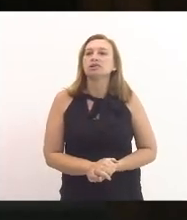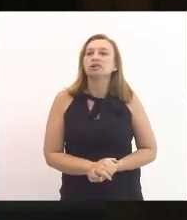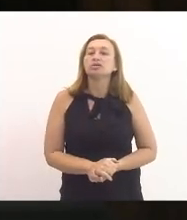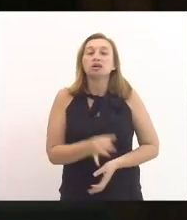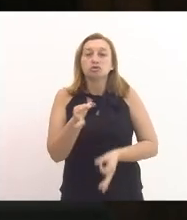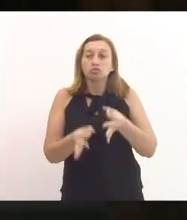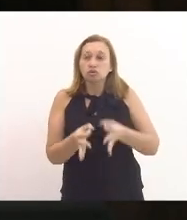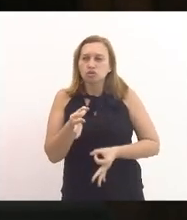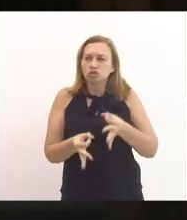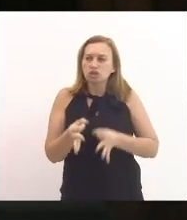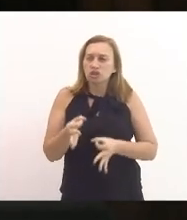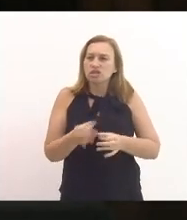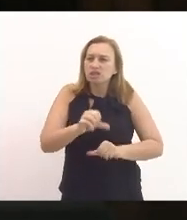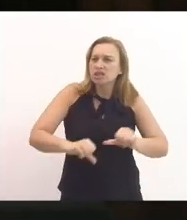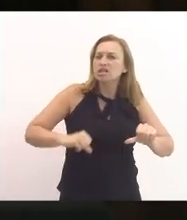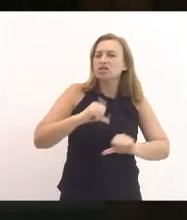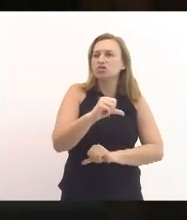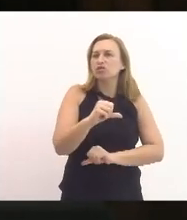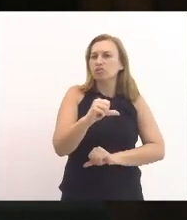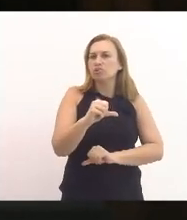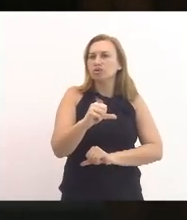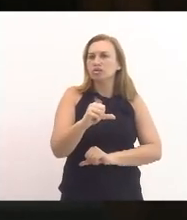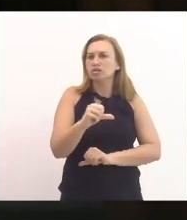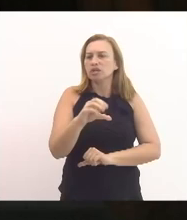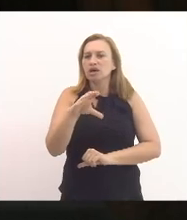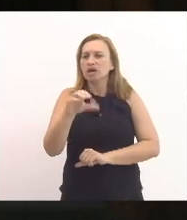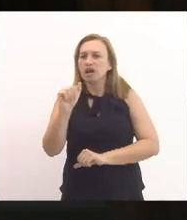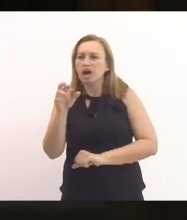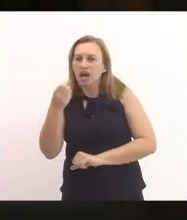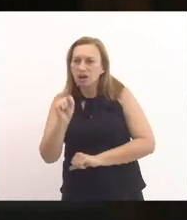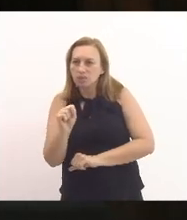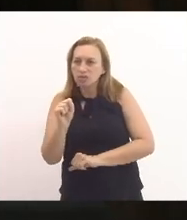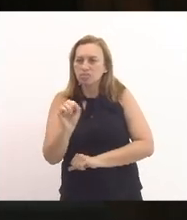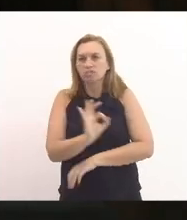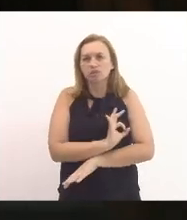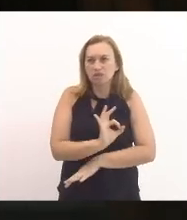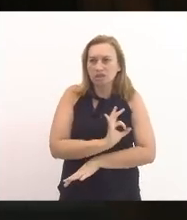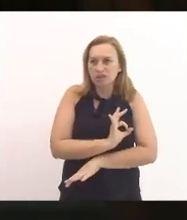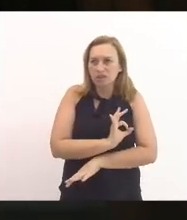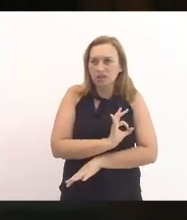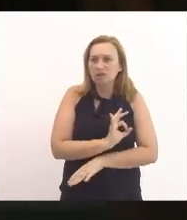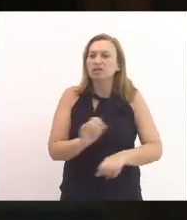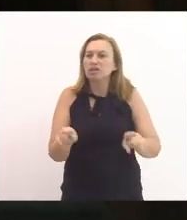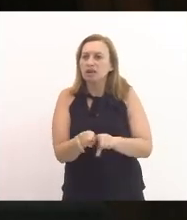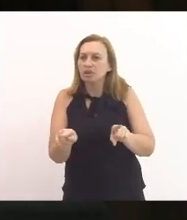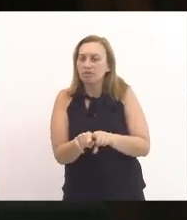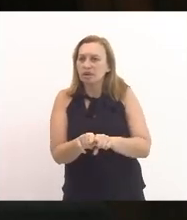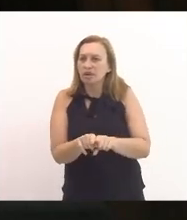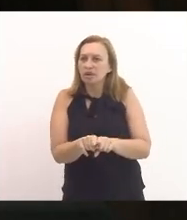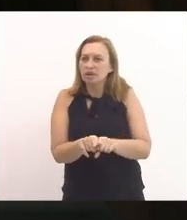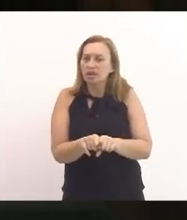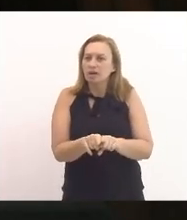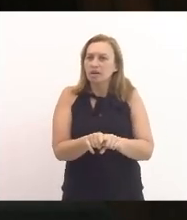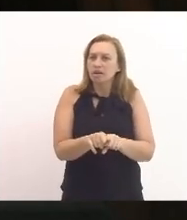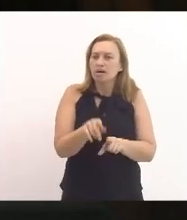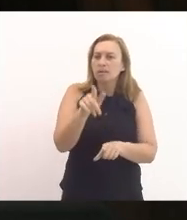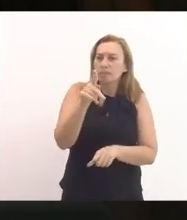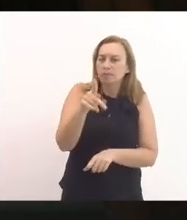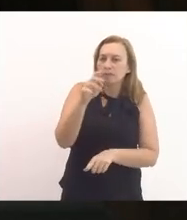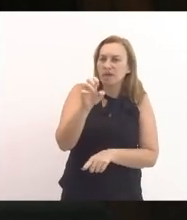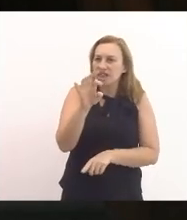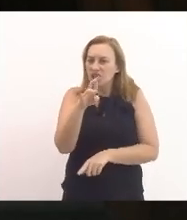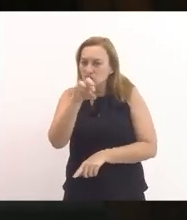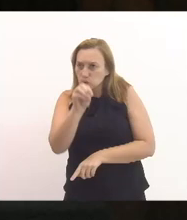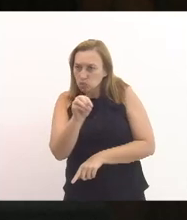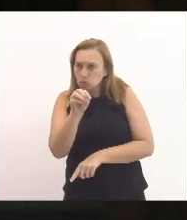pleito justo de transformação do cargo de papiloscopista policial e no cargo de perito papiloscopista o